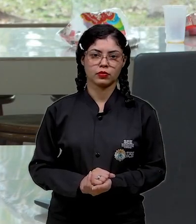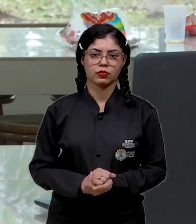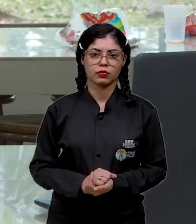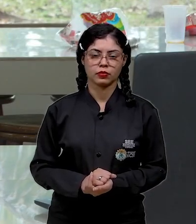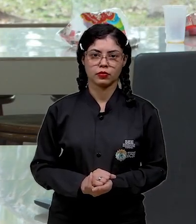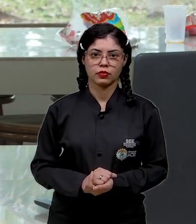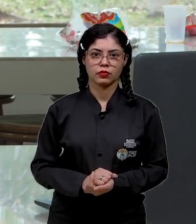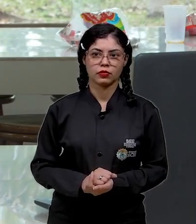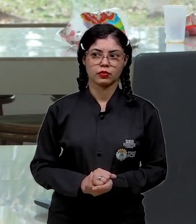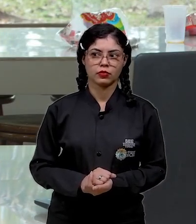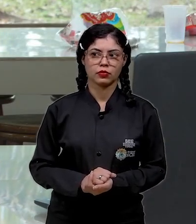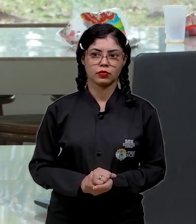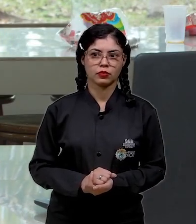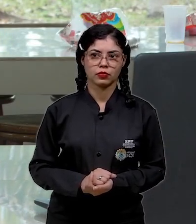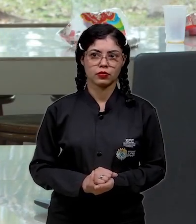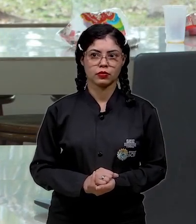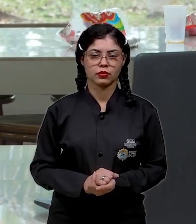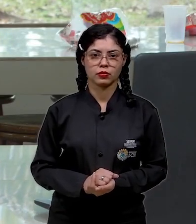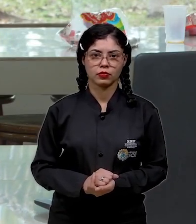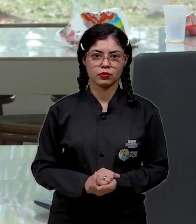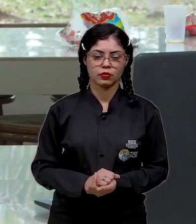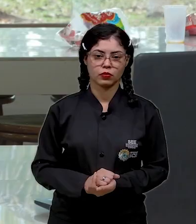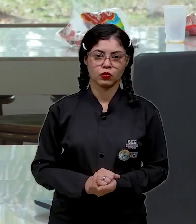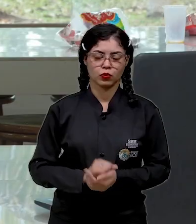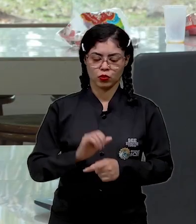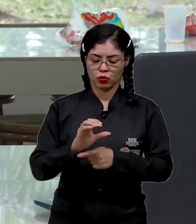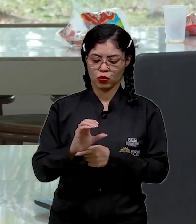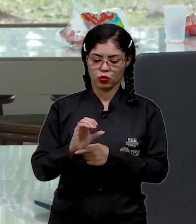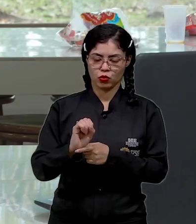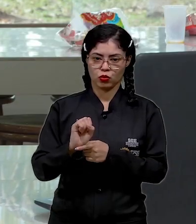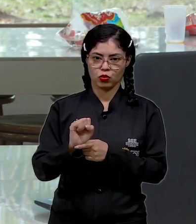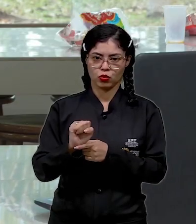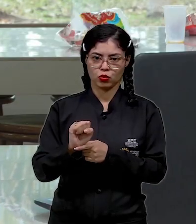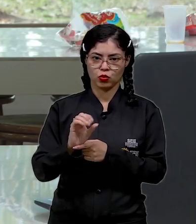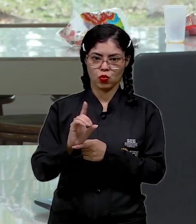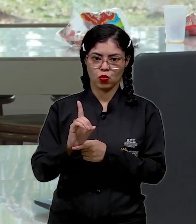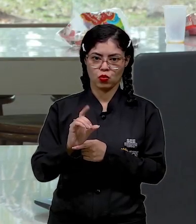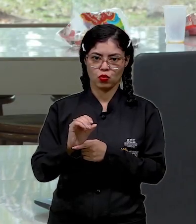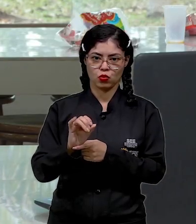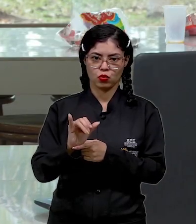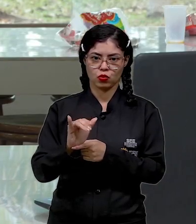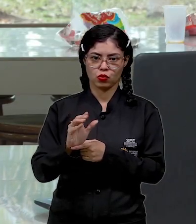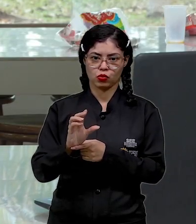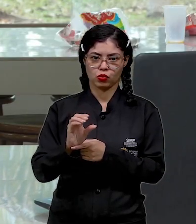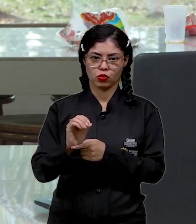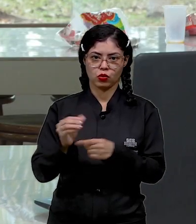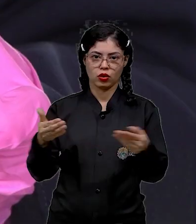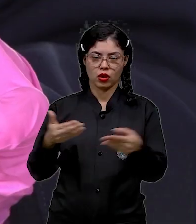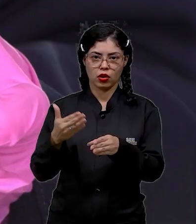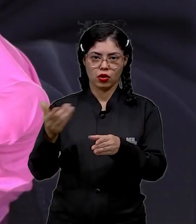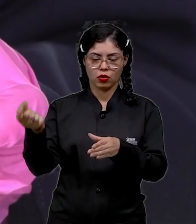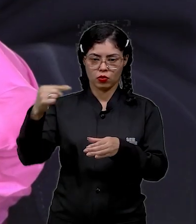Temos aqui o nosso hidróxido de sódio. Vamos adicionar aqui a nossa solução de glicose.